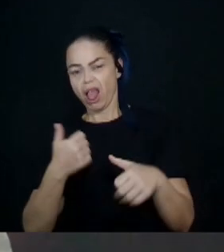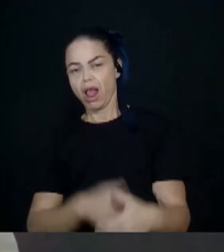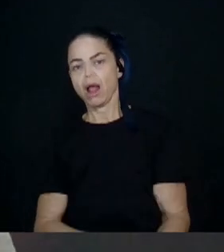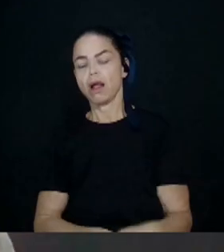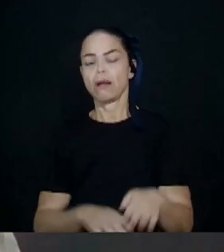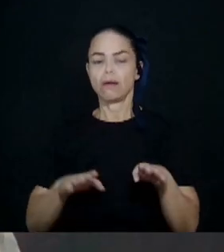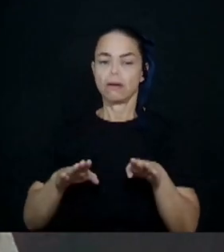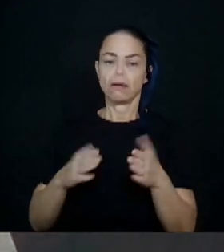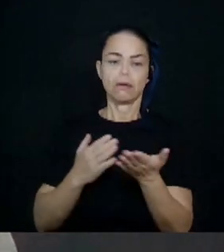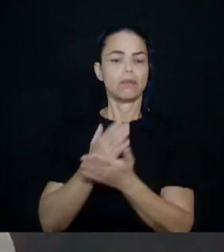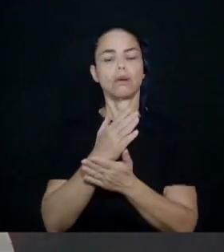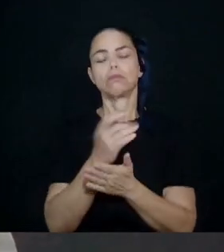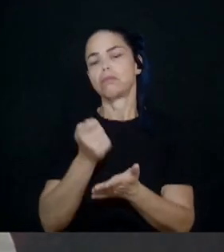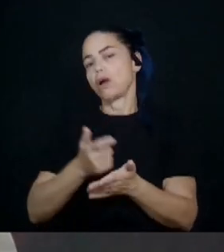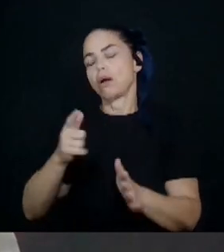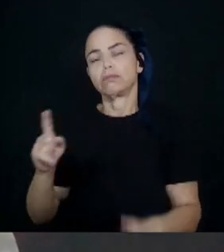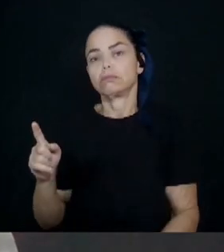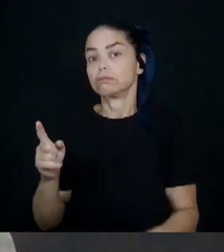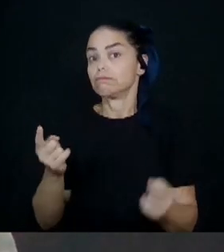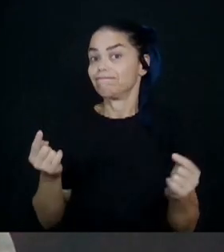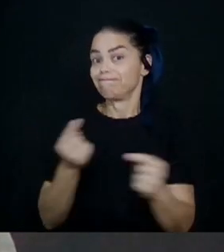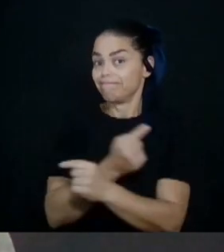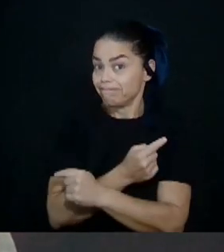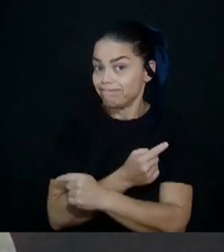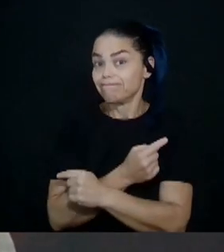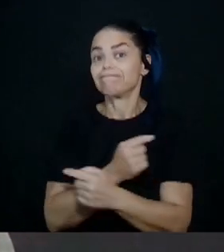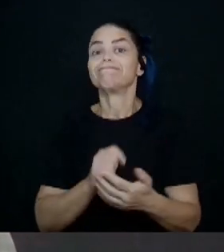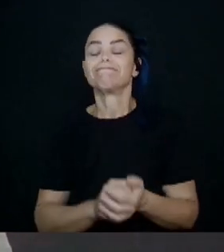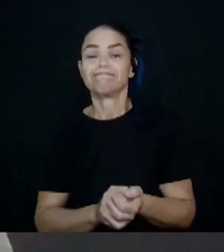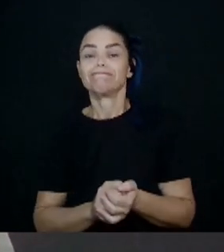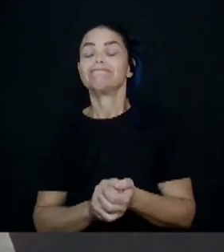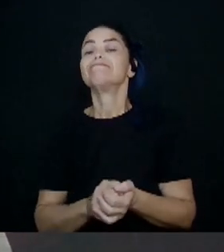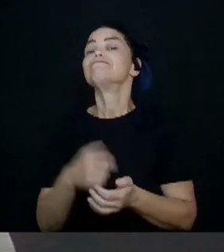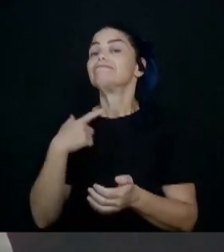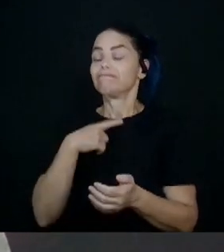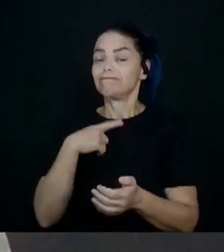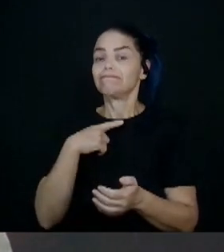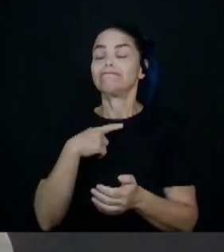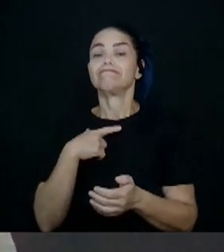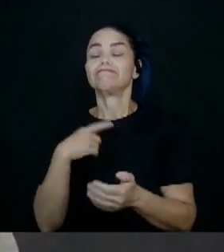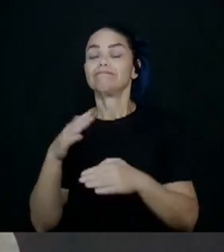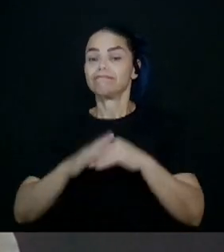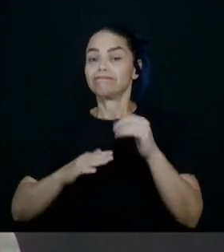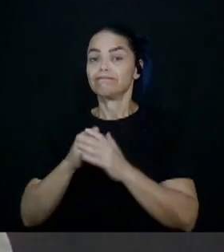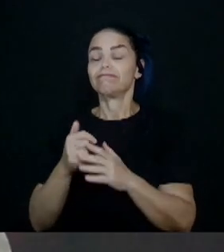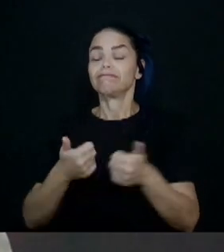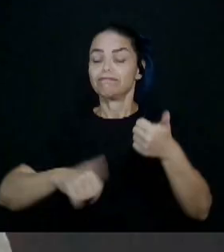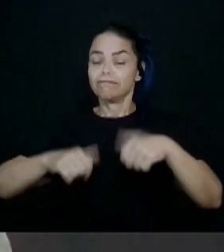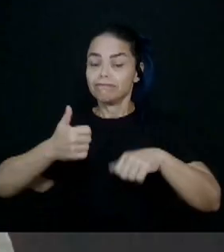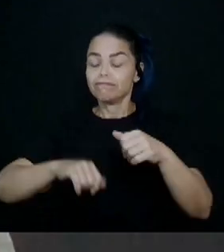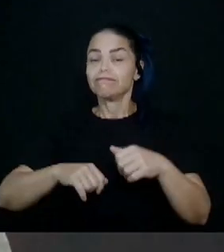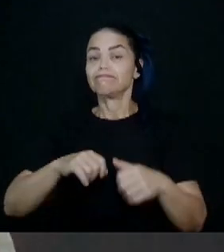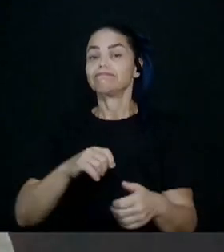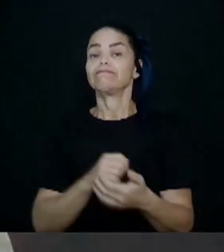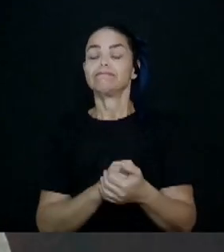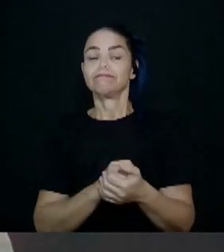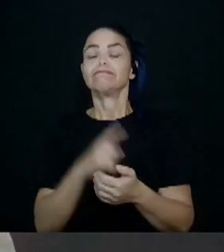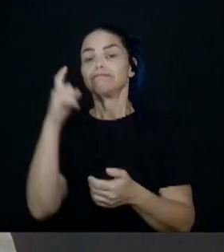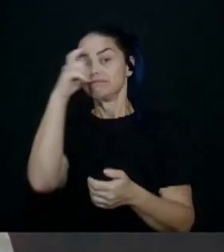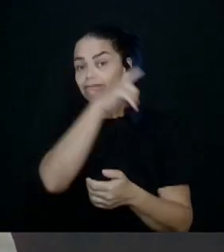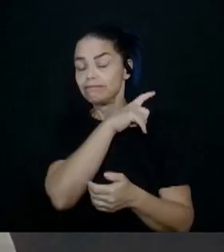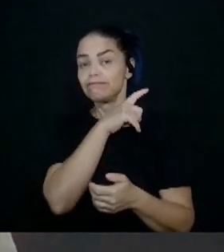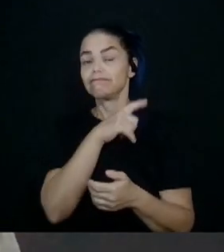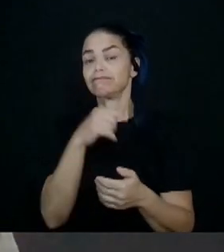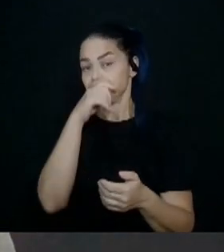passou, tal. Não, pelo contrário. Nós temos que ter uma capacidade de ter os profissionais, os peritos, e estamos passando por uma grande dificuldade, principalmente esse